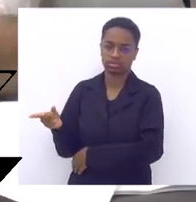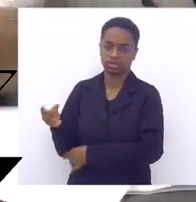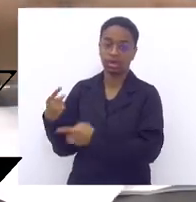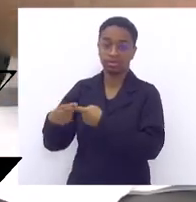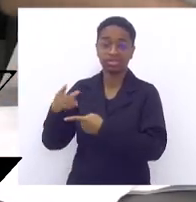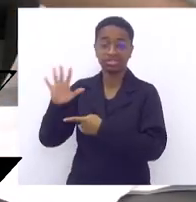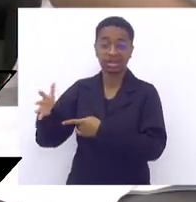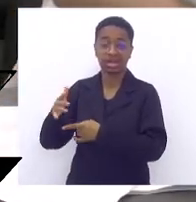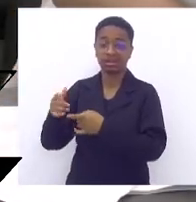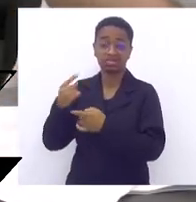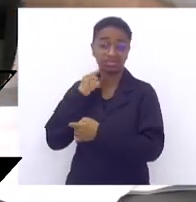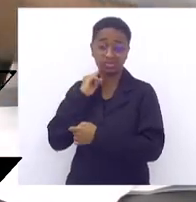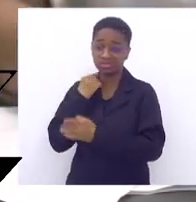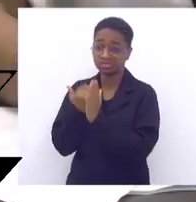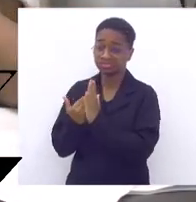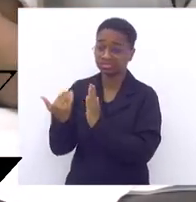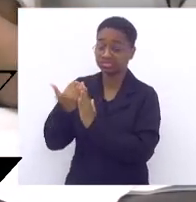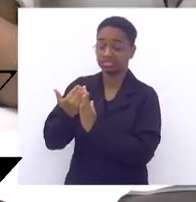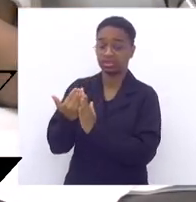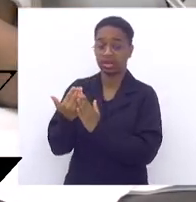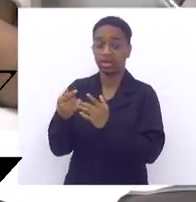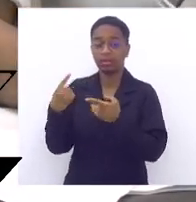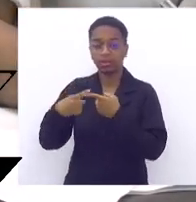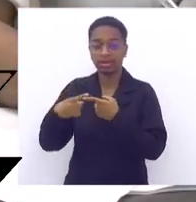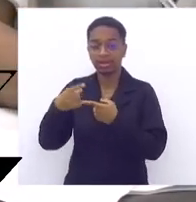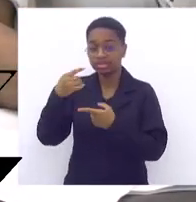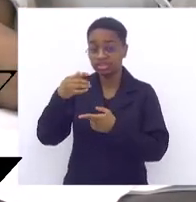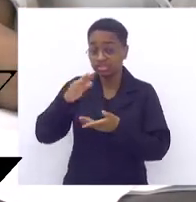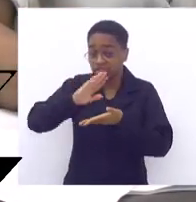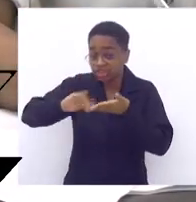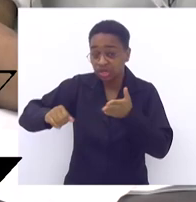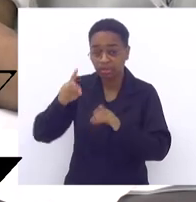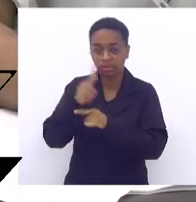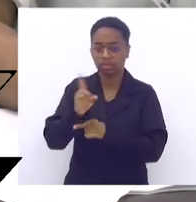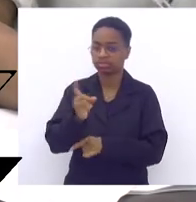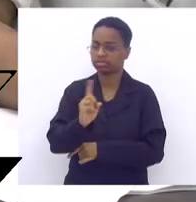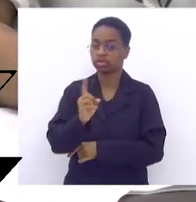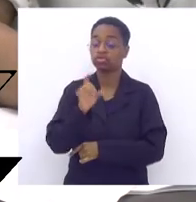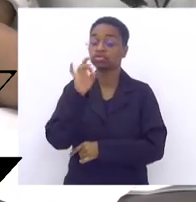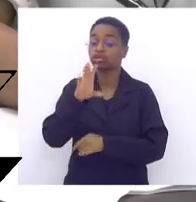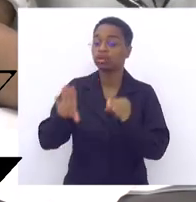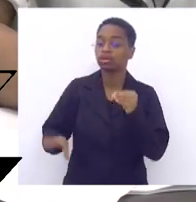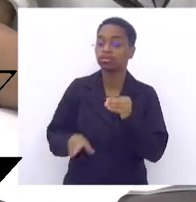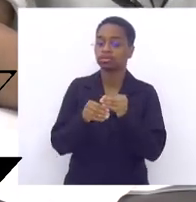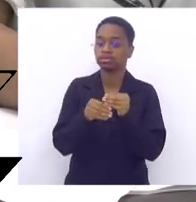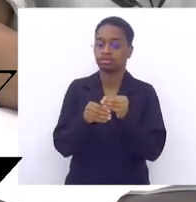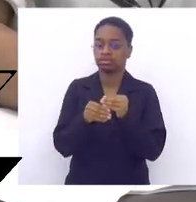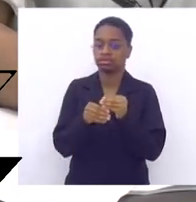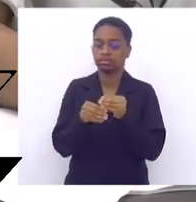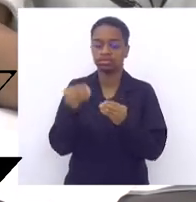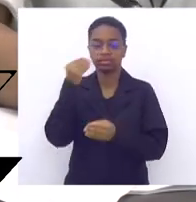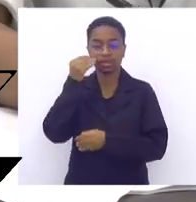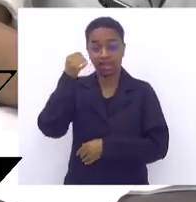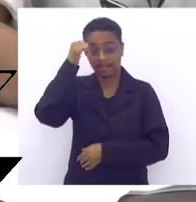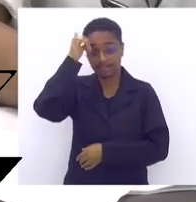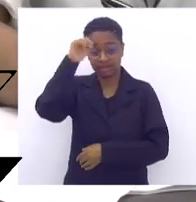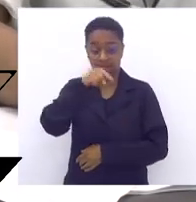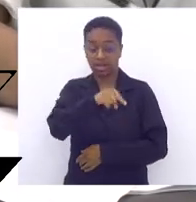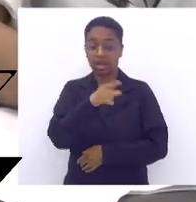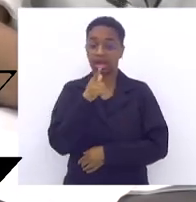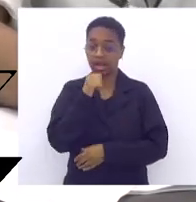completamente intoxicados. Então, não retira nenhuma proteção, apenas acrescenta algumas para impedir que os